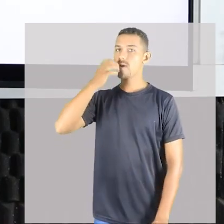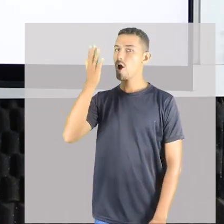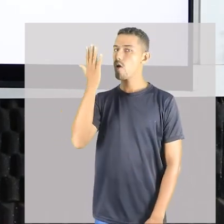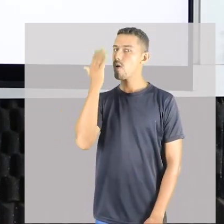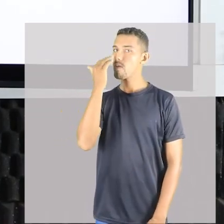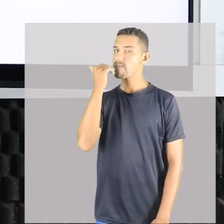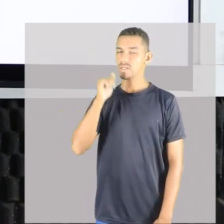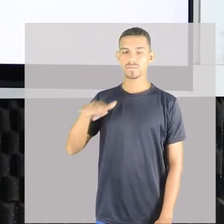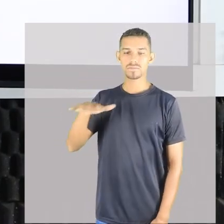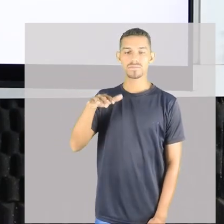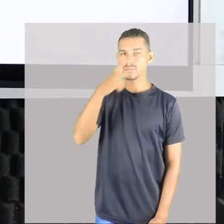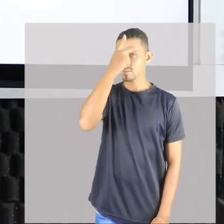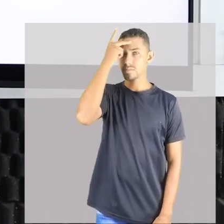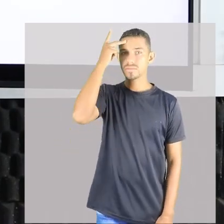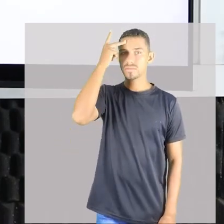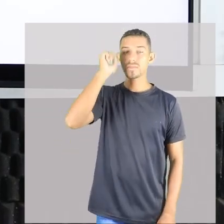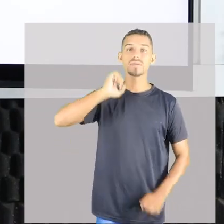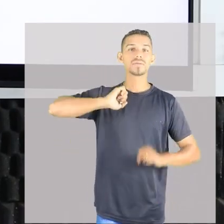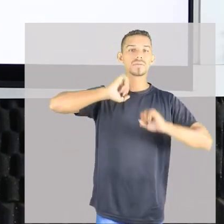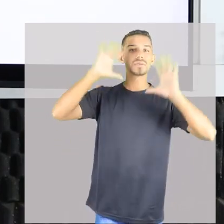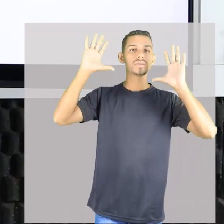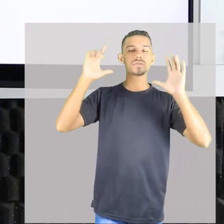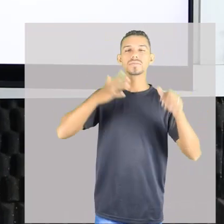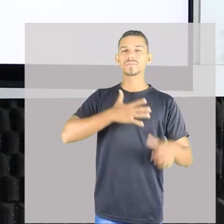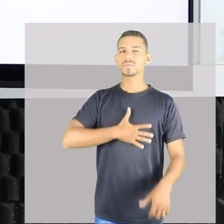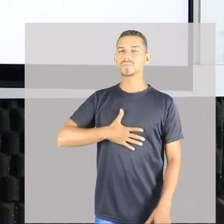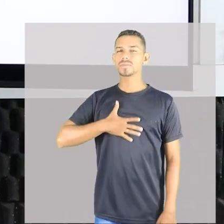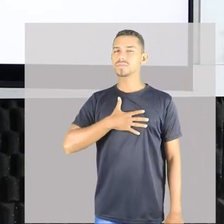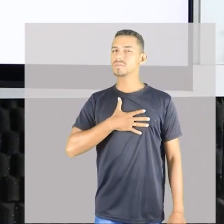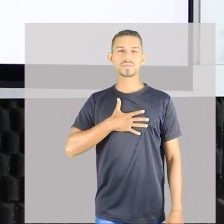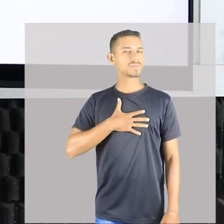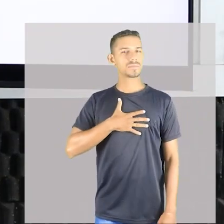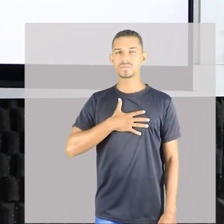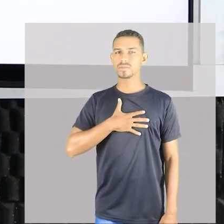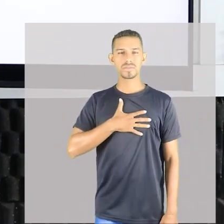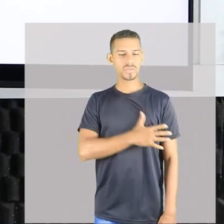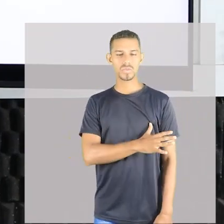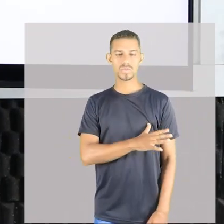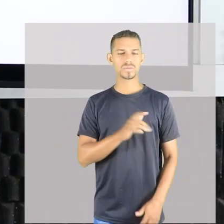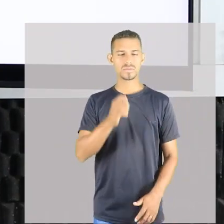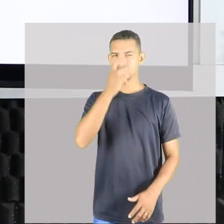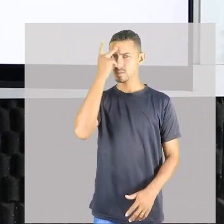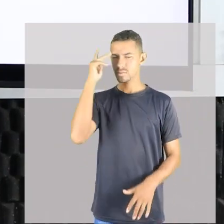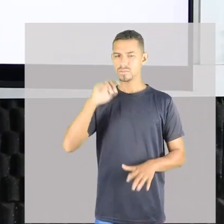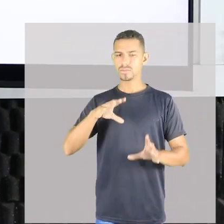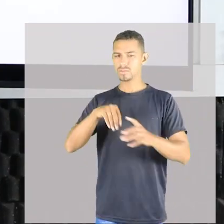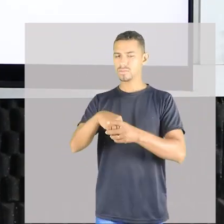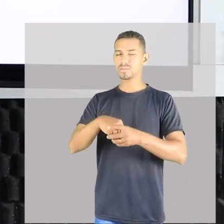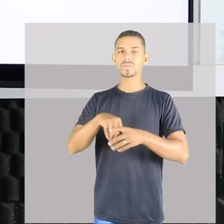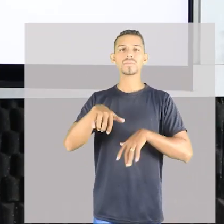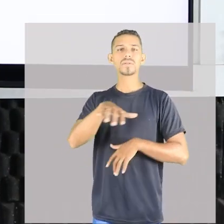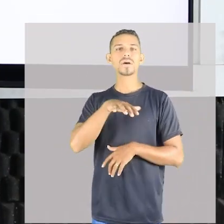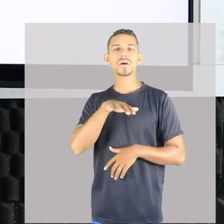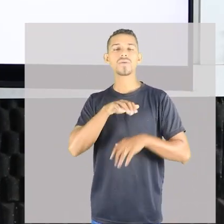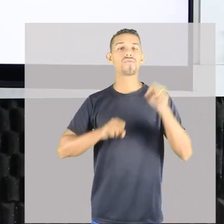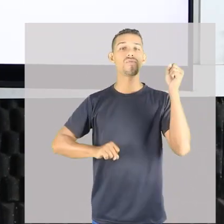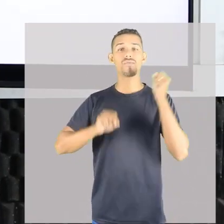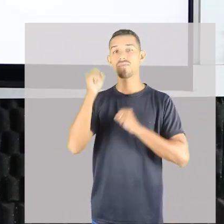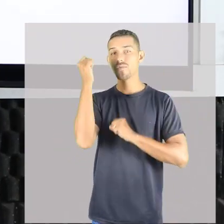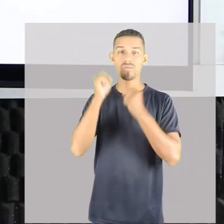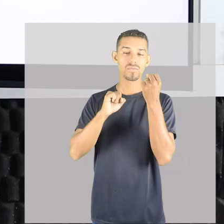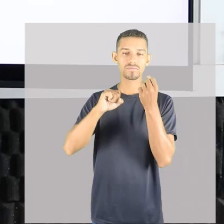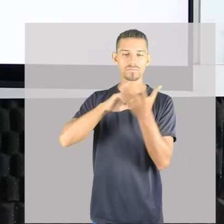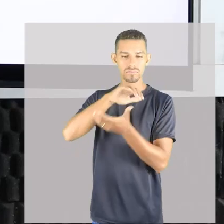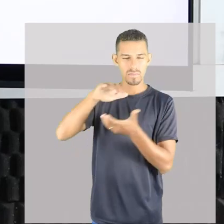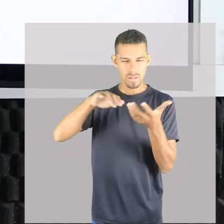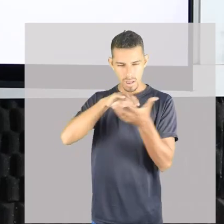pessoas. Isso gerava, claro, mais insatisfações e mais pessoas que entravam dentro desse processo revolucionário. E aí, olha